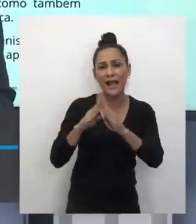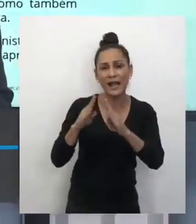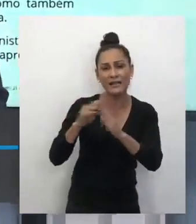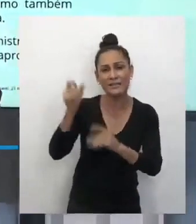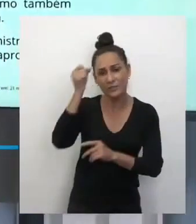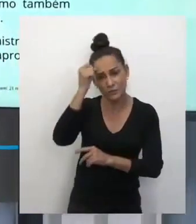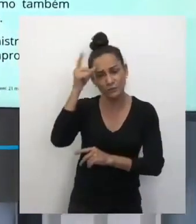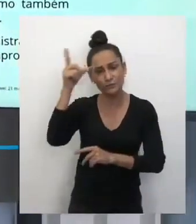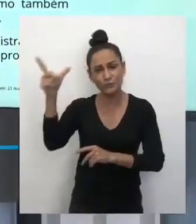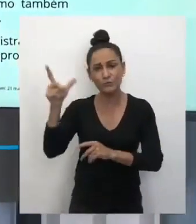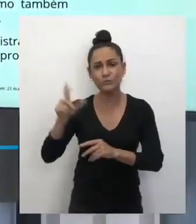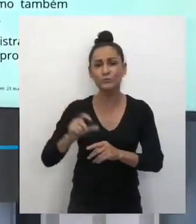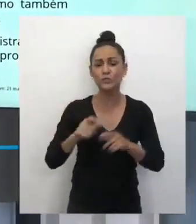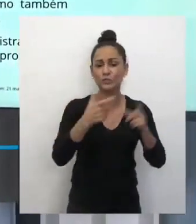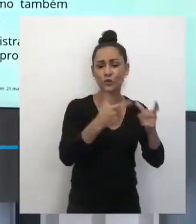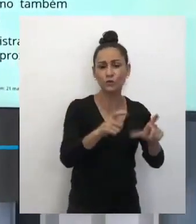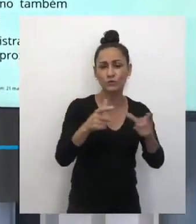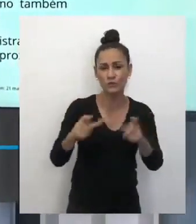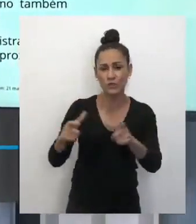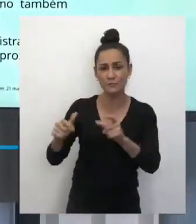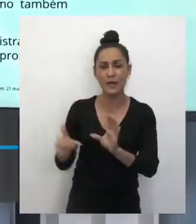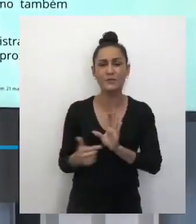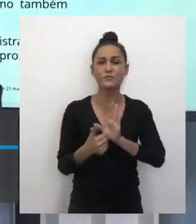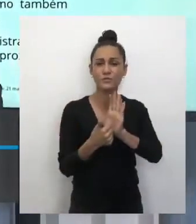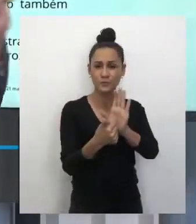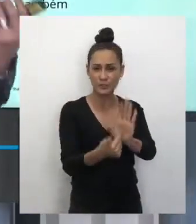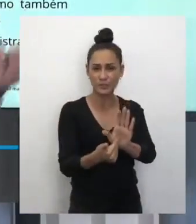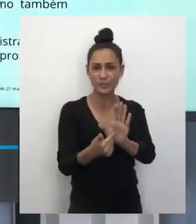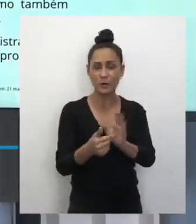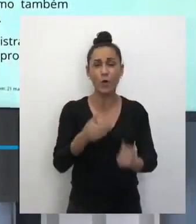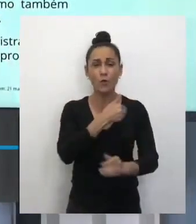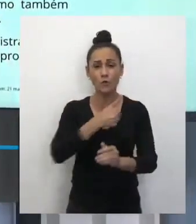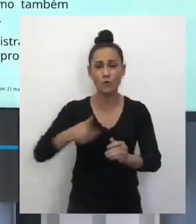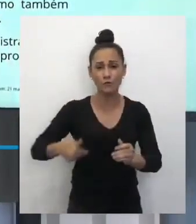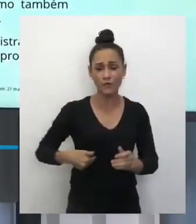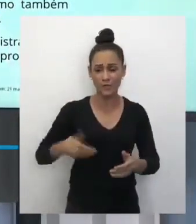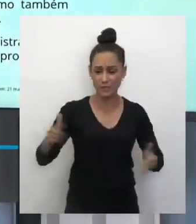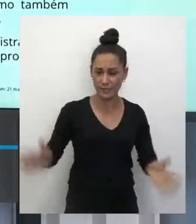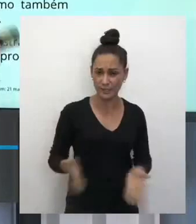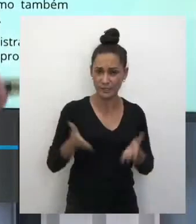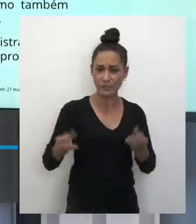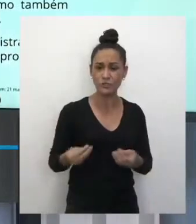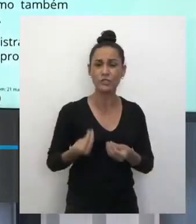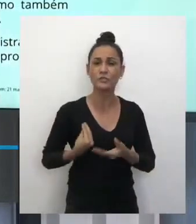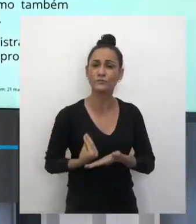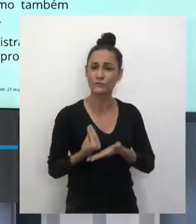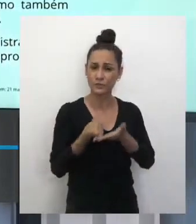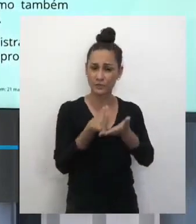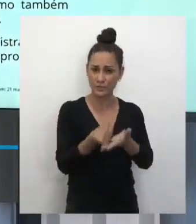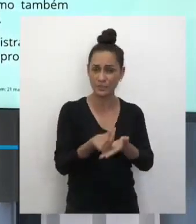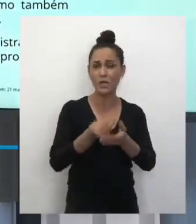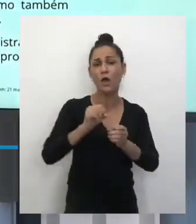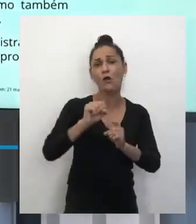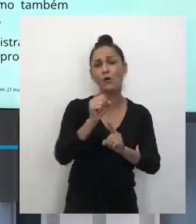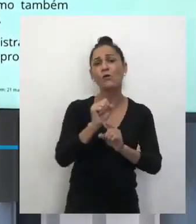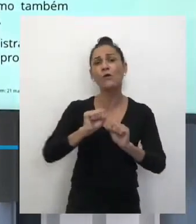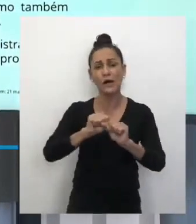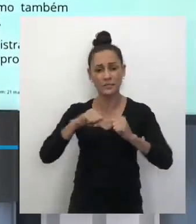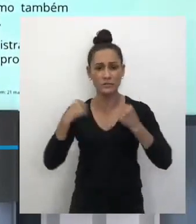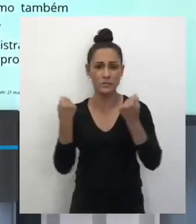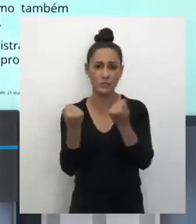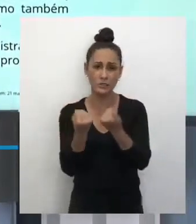né, e outros espaços expositivos, mantidos pelo governo do estado ou por fundações, né, por associações